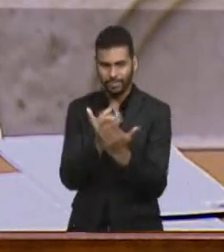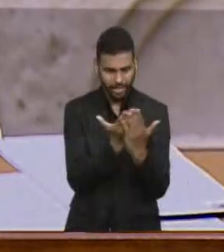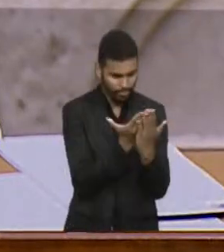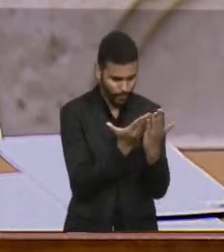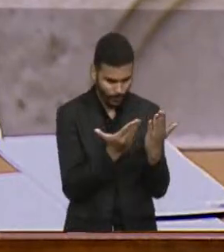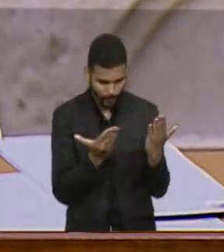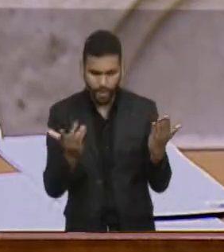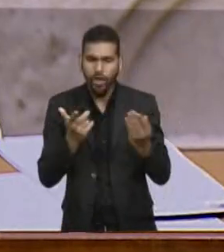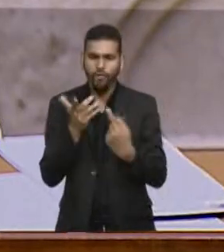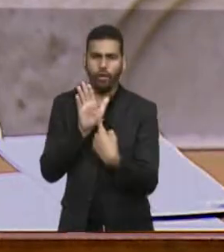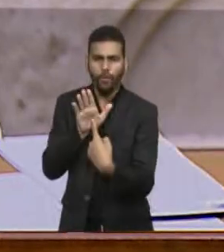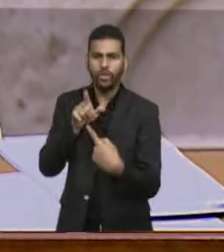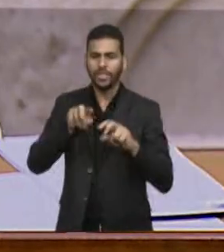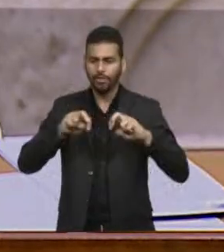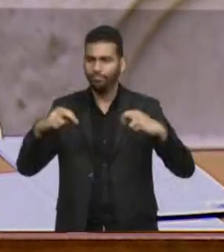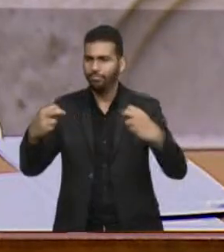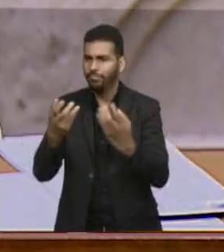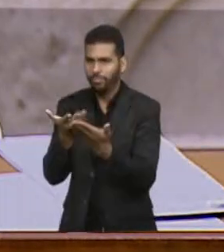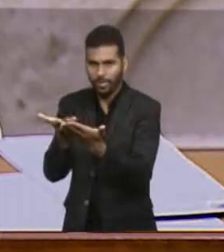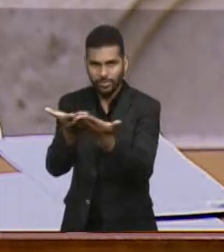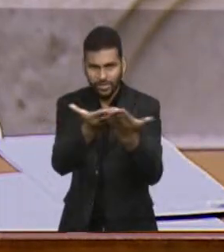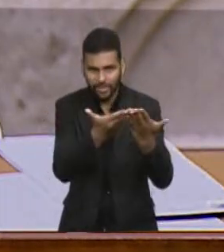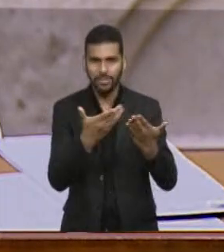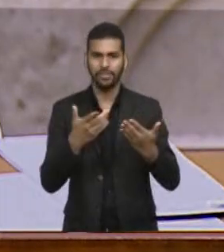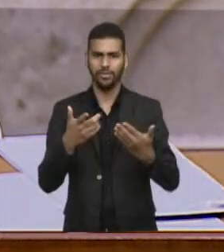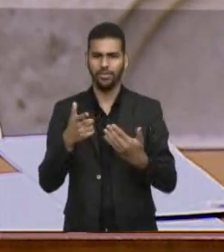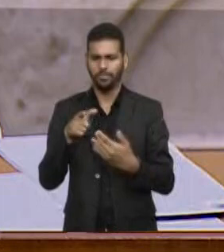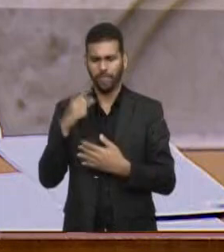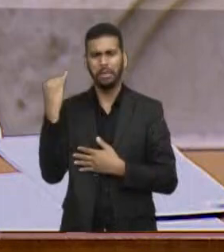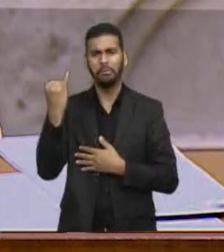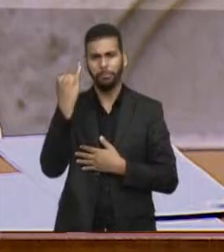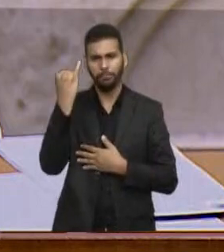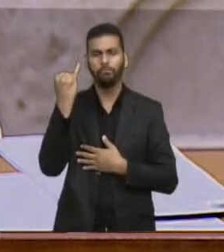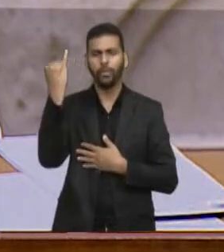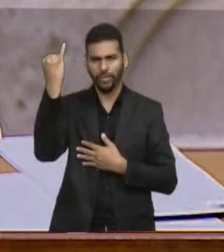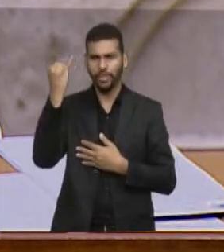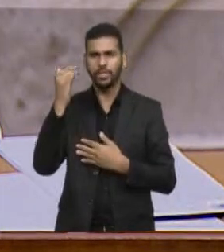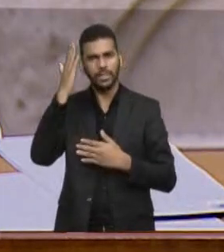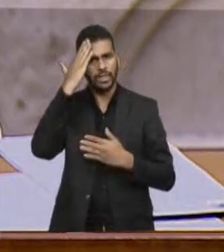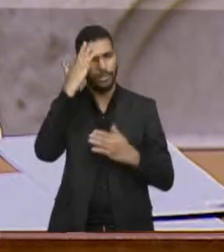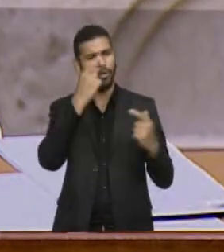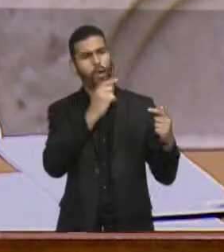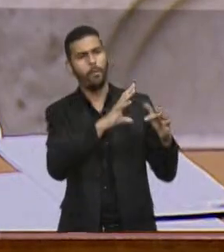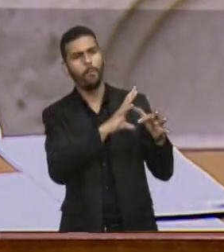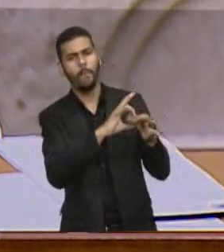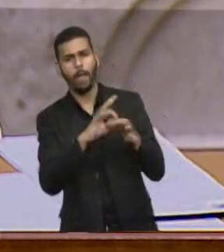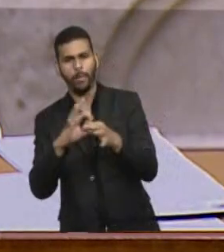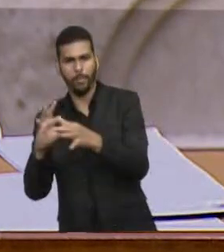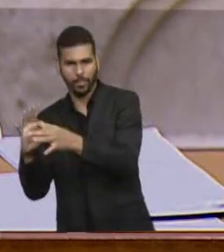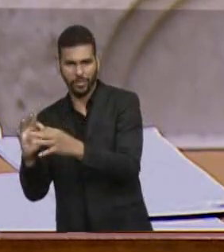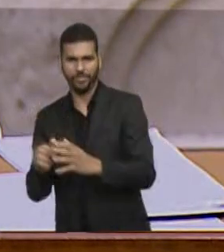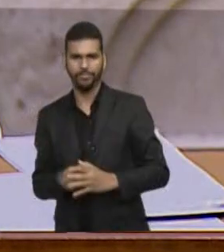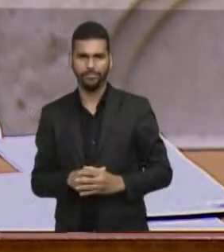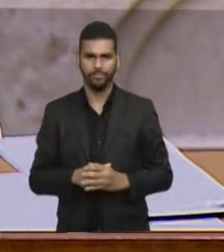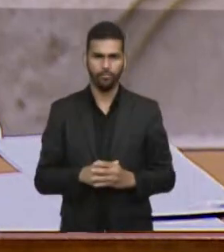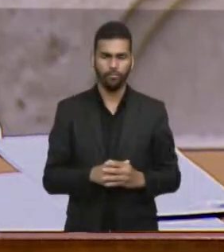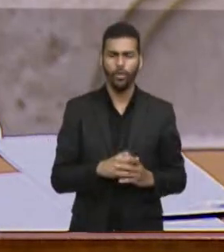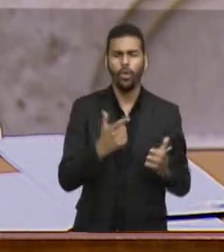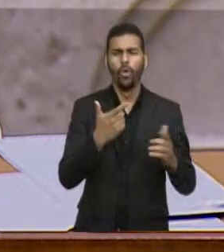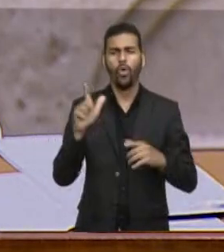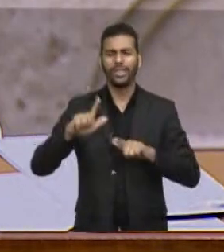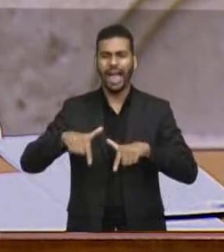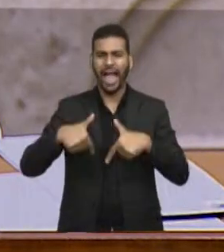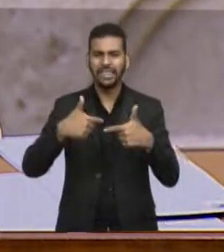a vossas excelências né porque acho que é muito importante noutras ações de controle concentrado